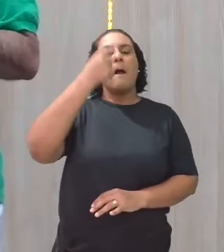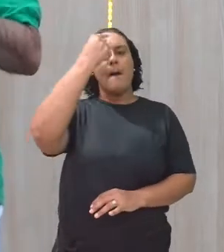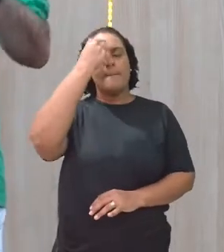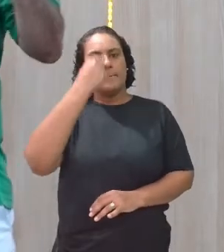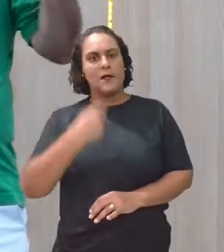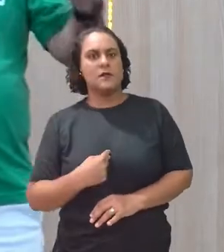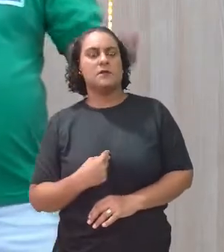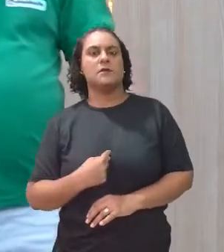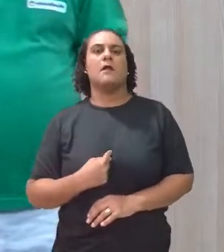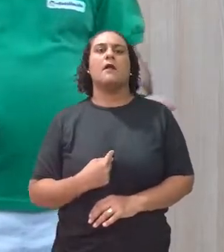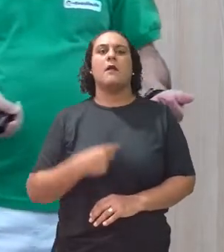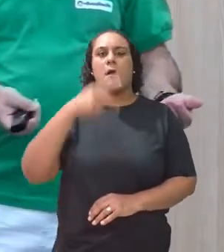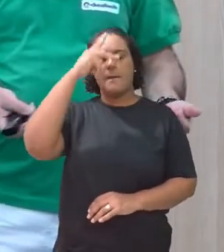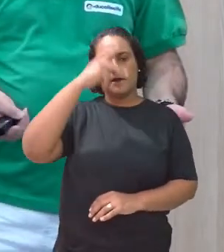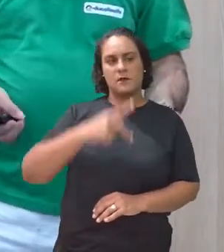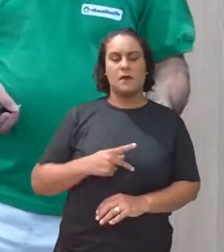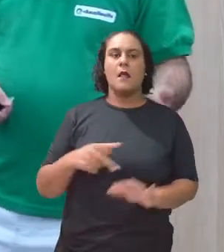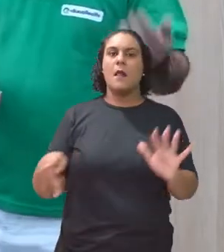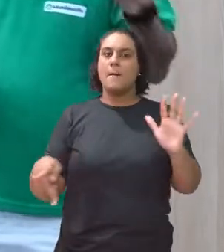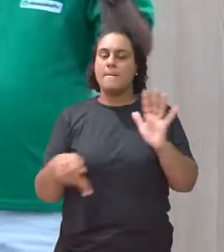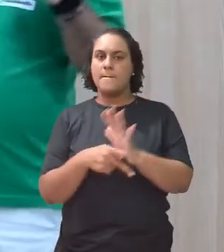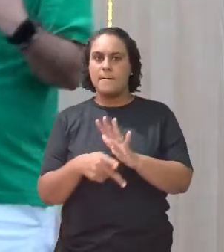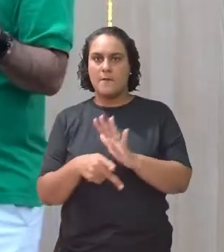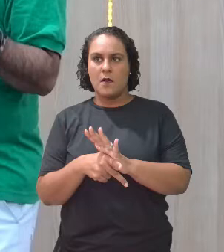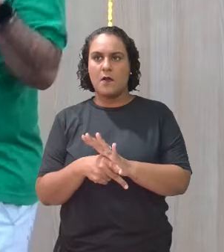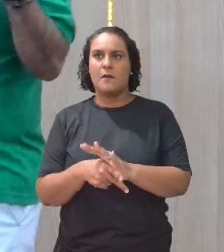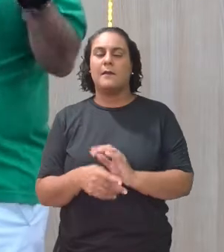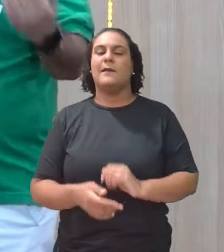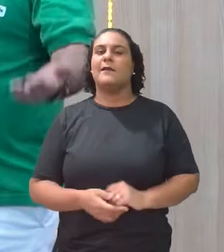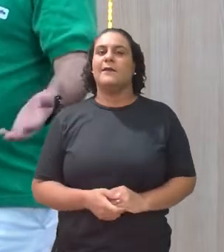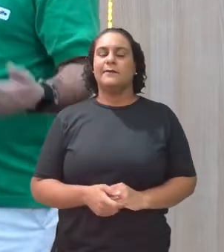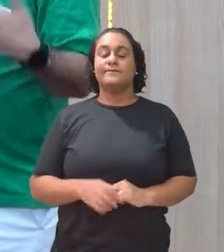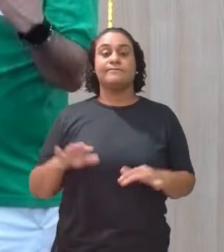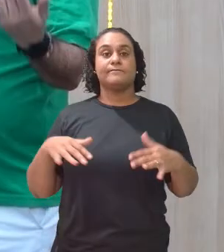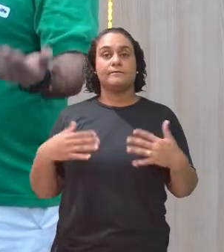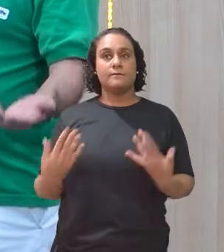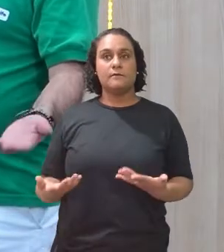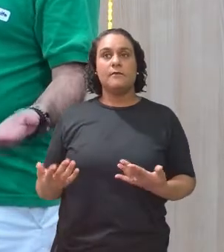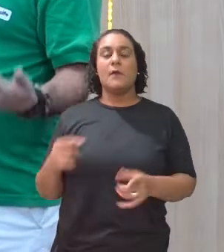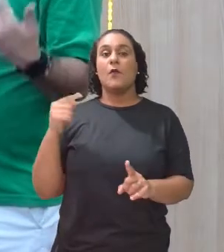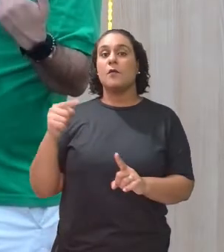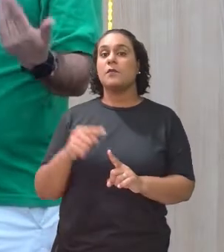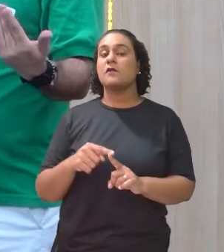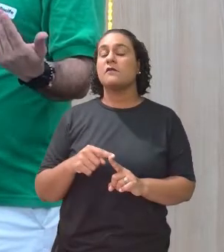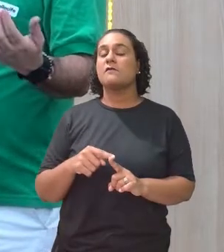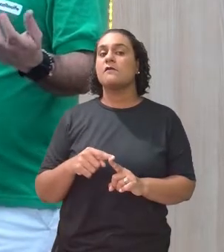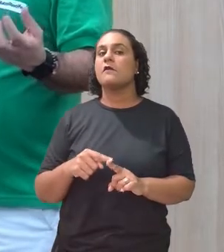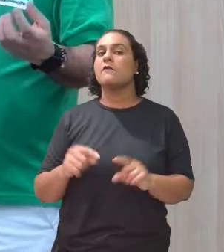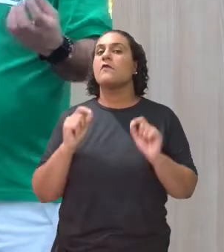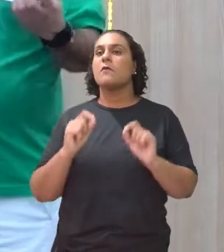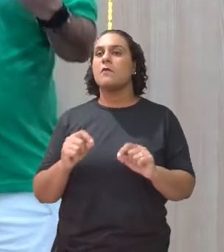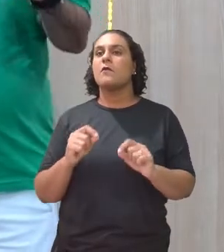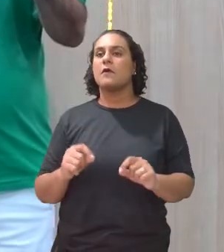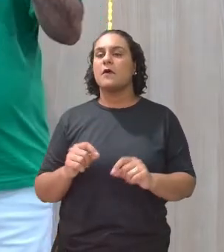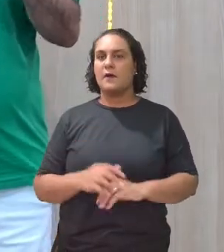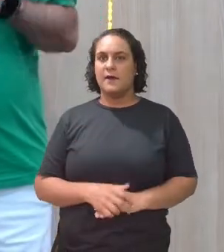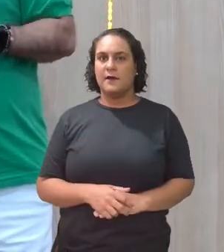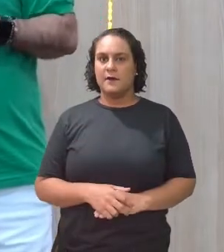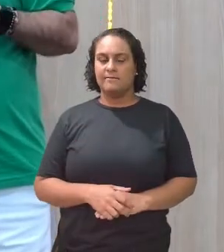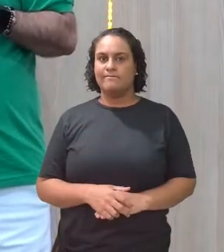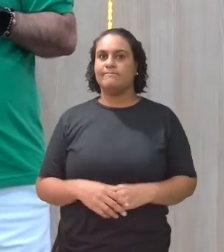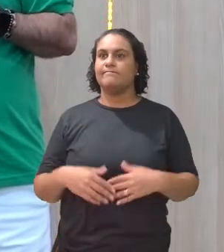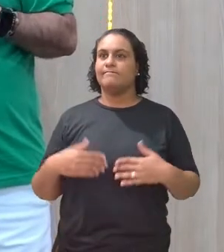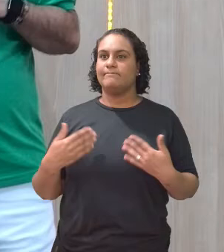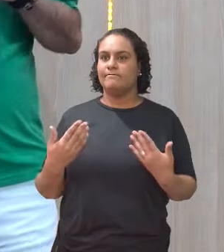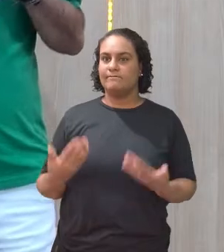Exato. Então, nesse sentido, a gente traz isso por quê? Porque na medida